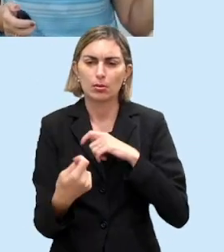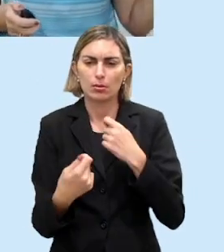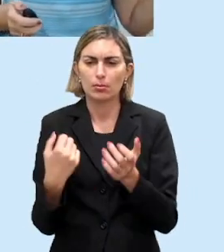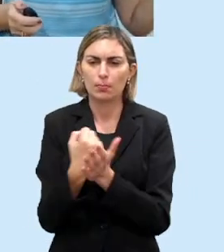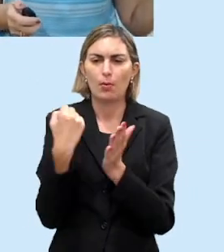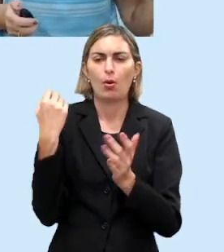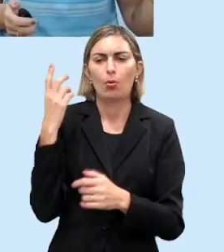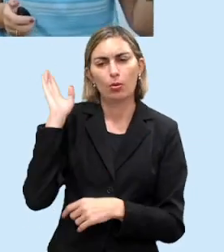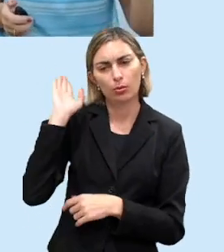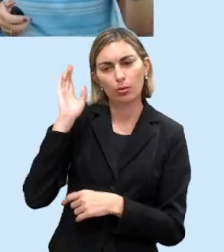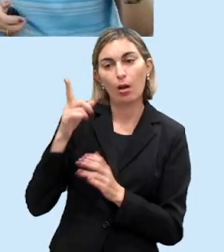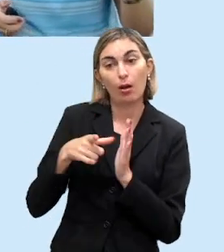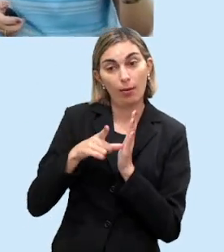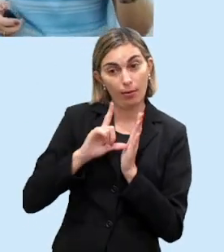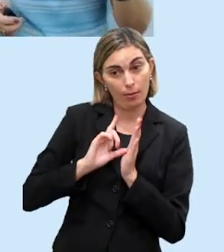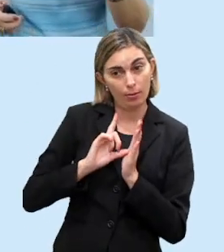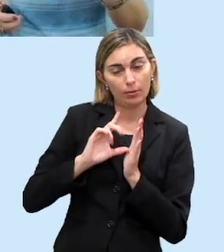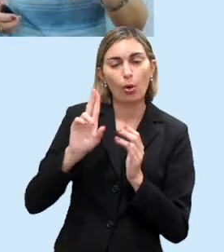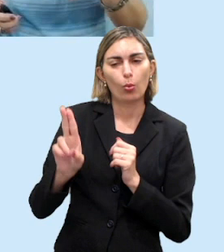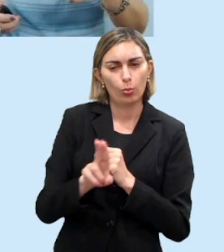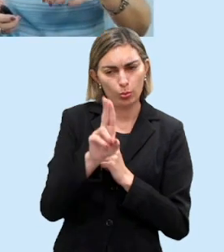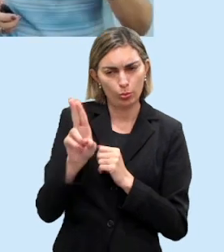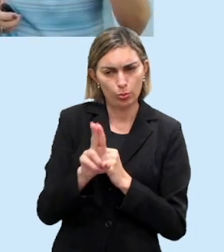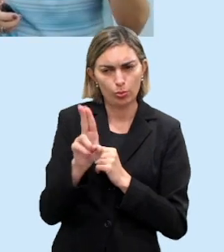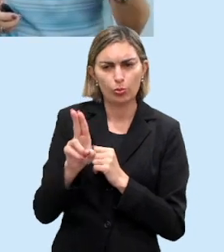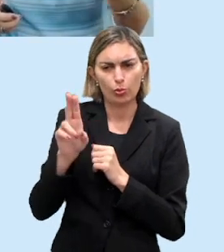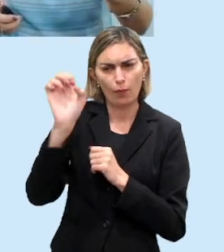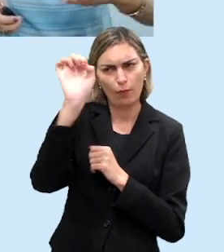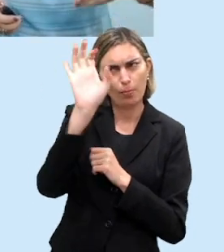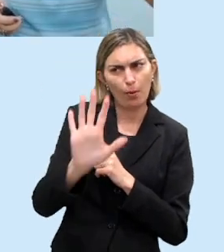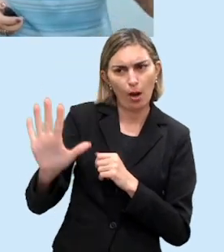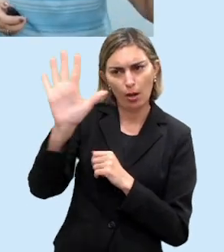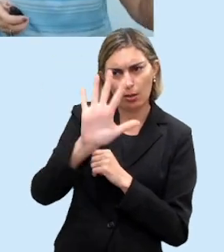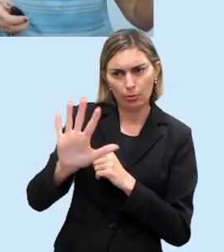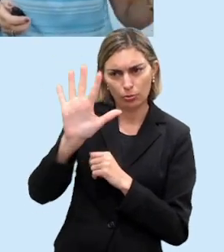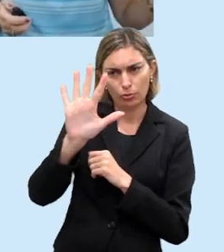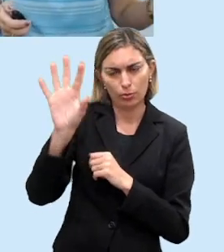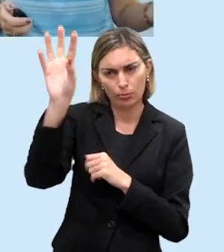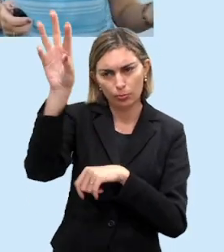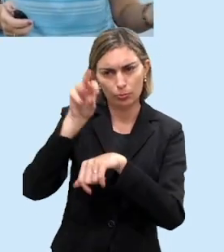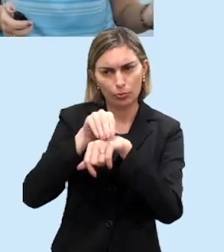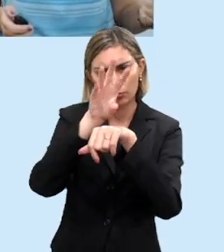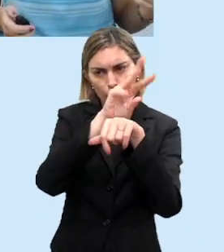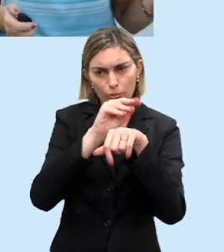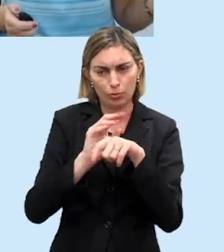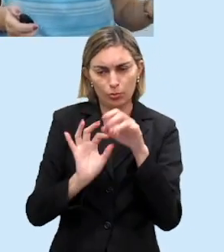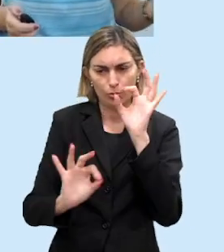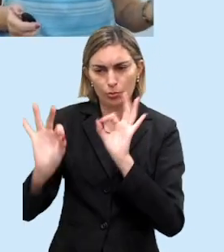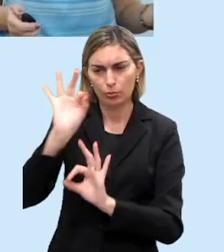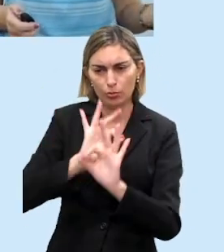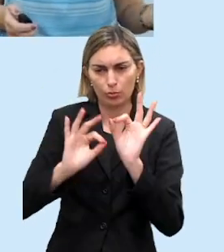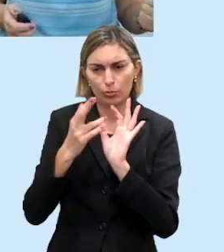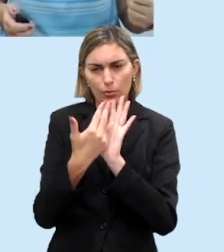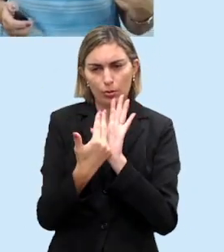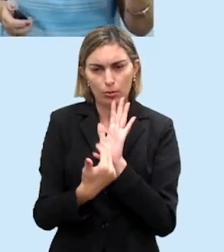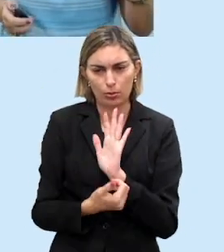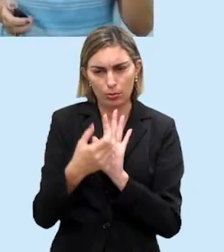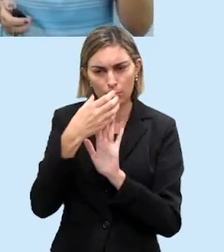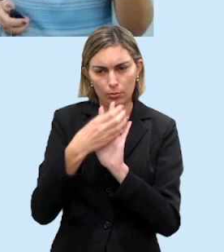Enquanto o anterior ele utilizou ícones, não é, para construir aquela